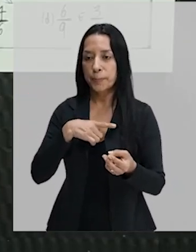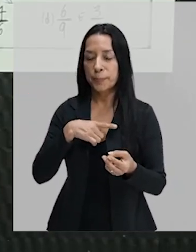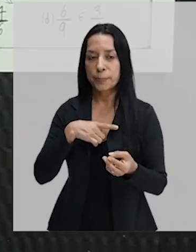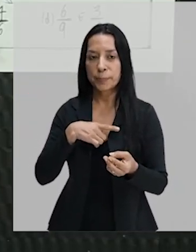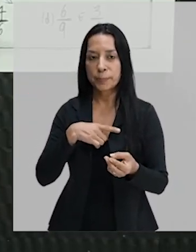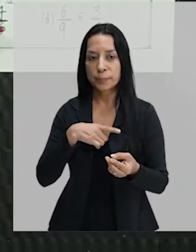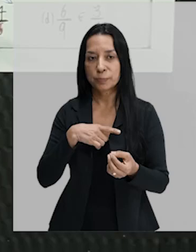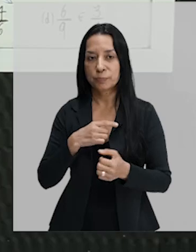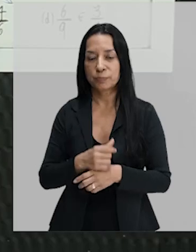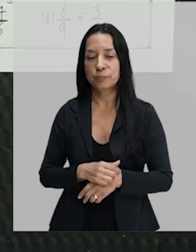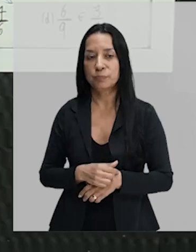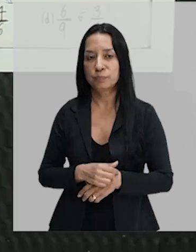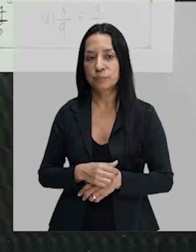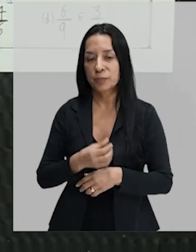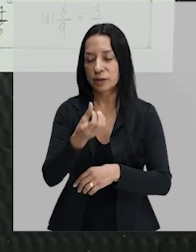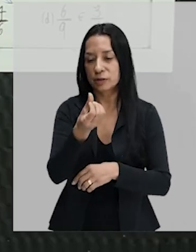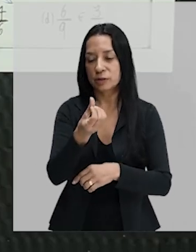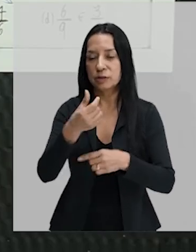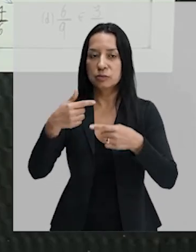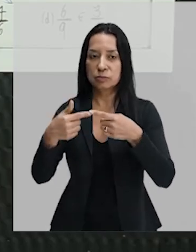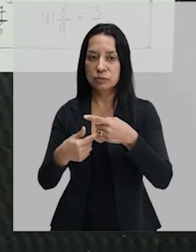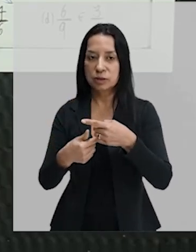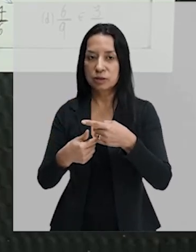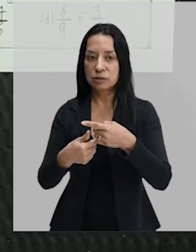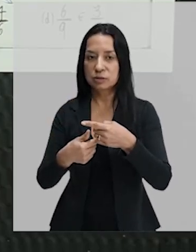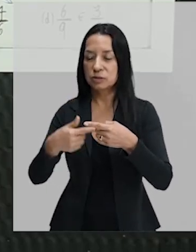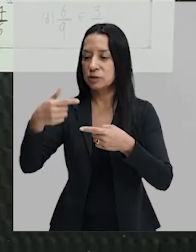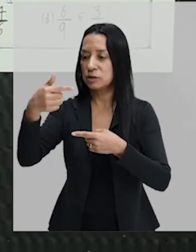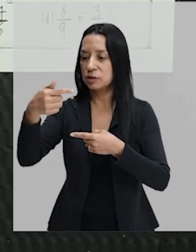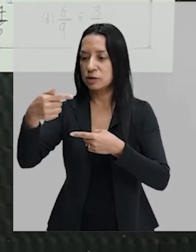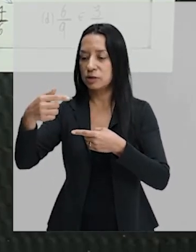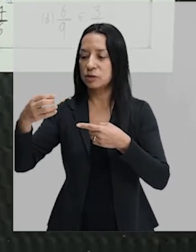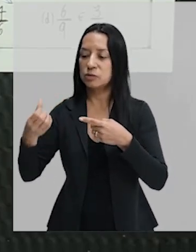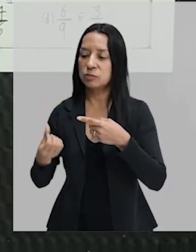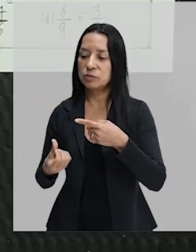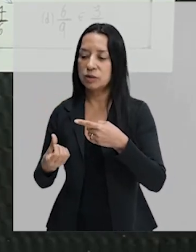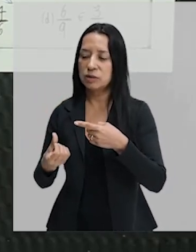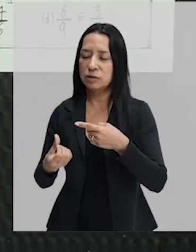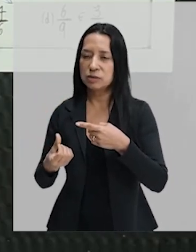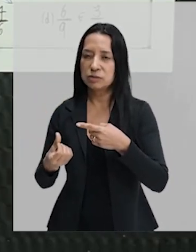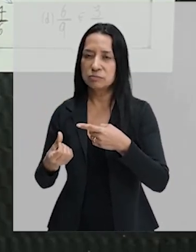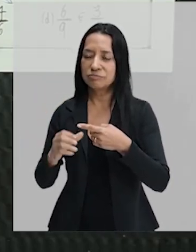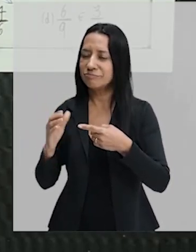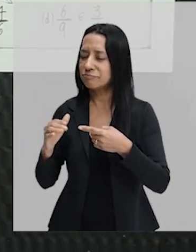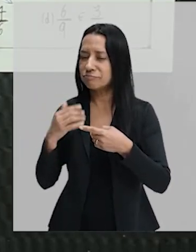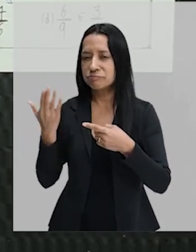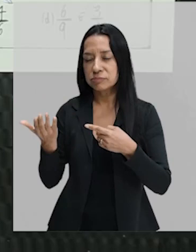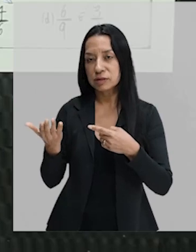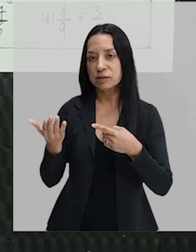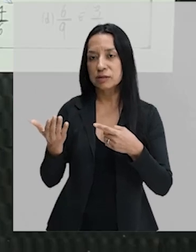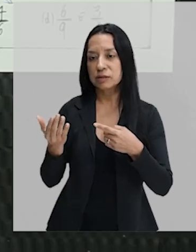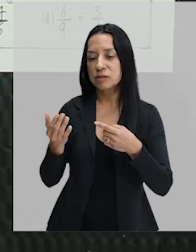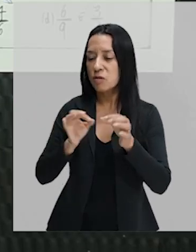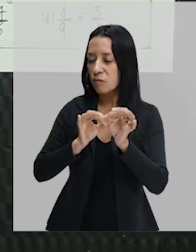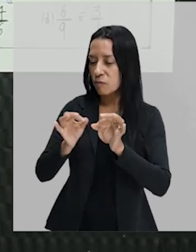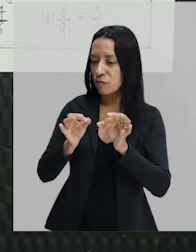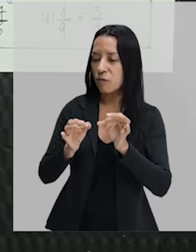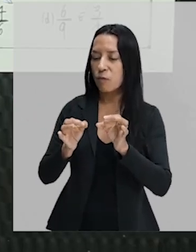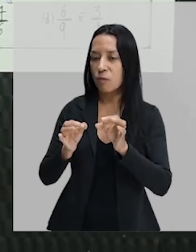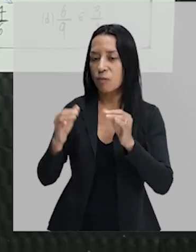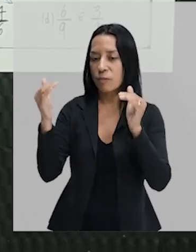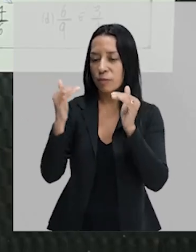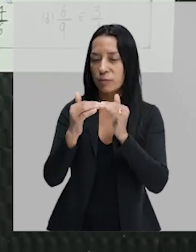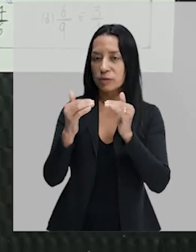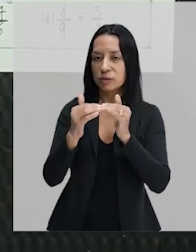sobre 7 e 7 sobre 6, será que essas duas razões elas formam uma proporção? Será que a relação entre eles é a mesma?